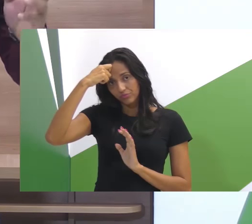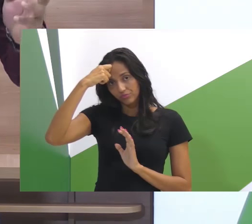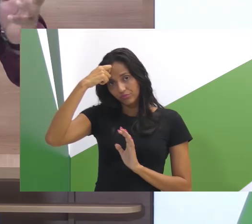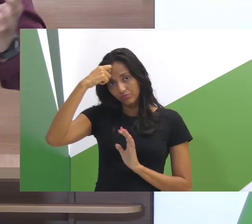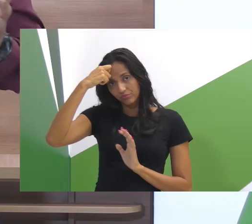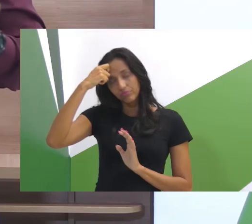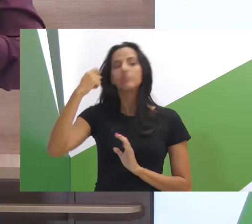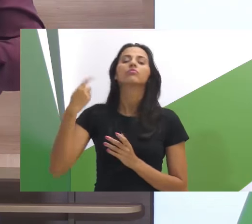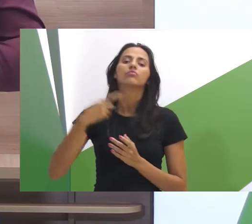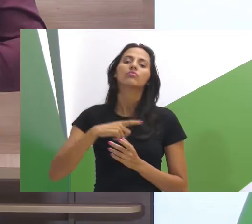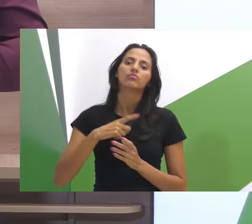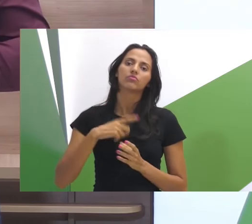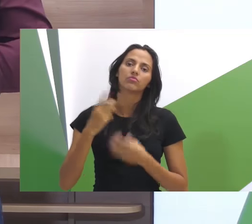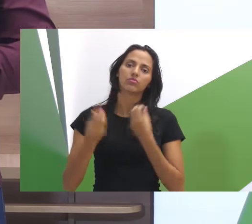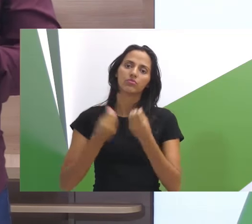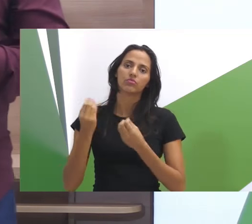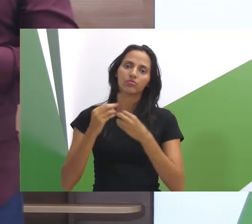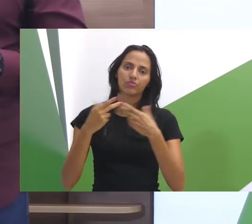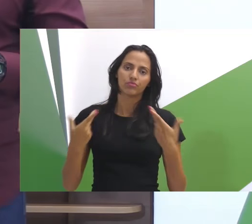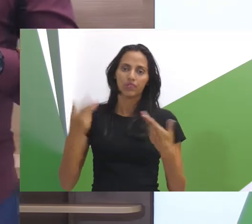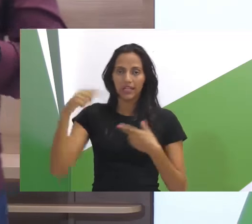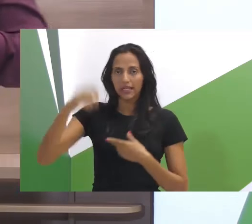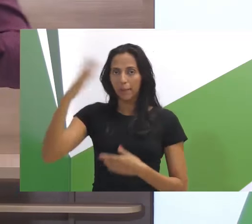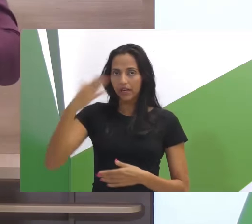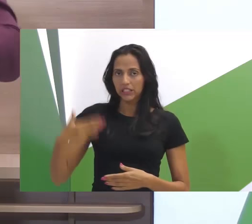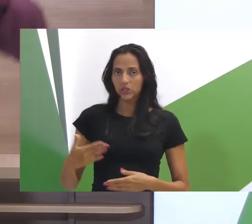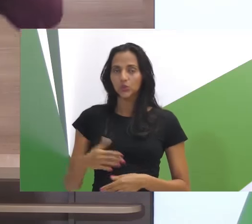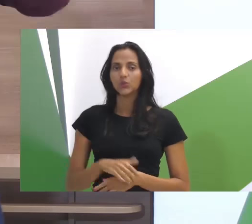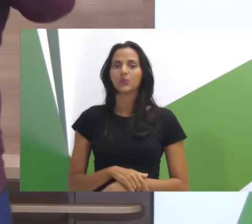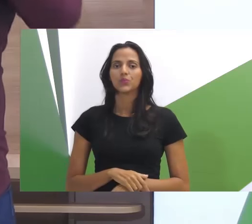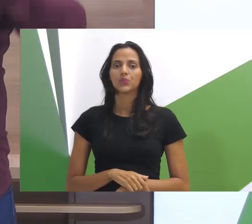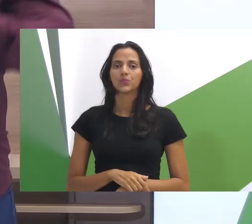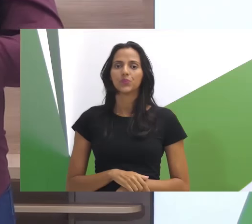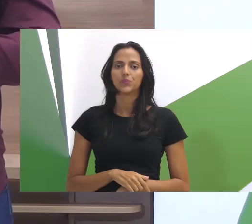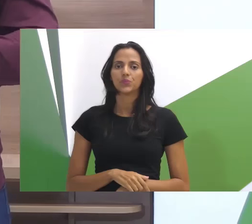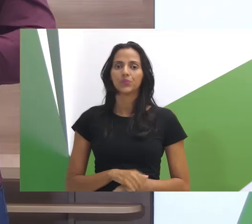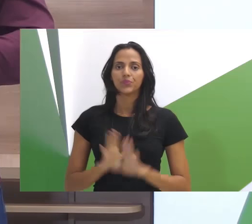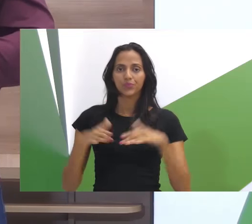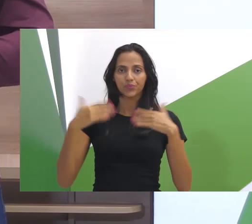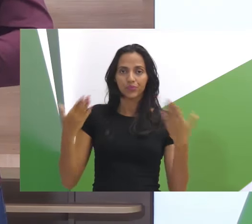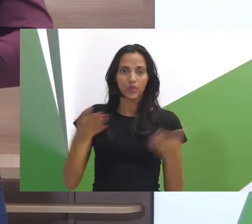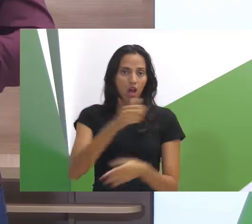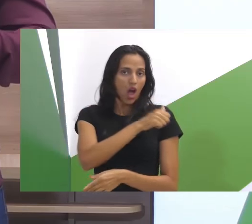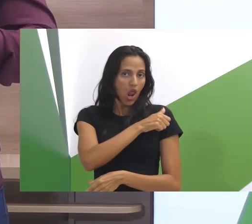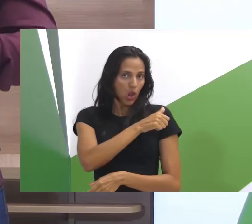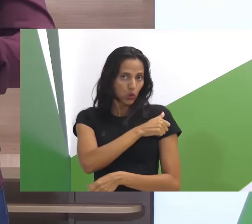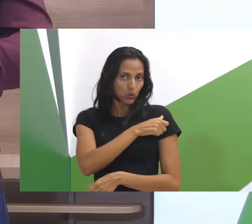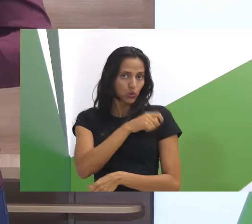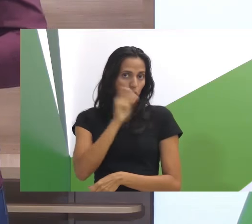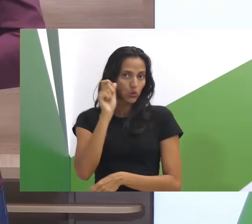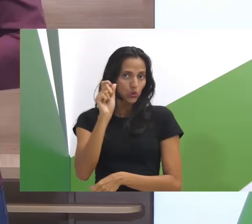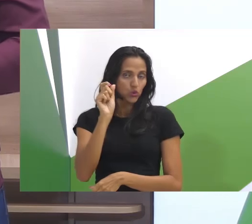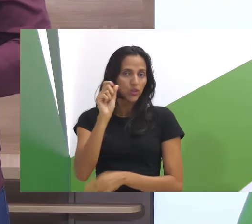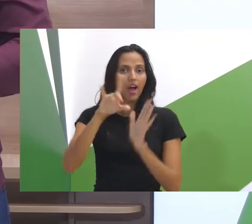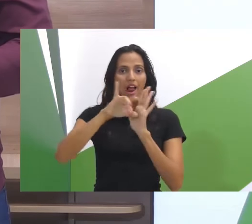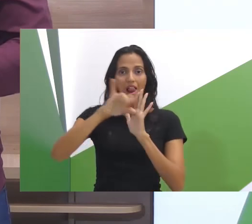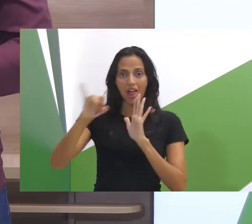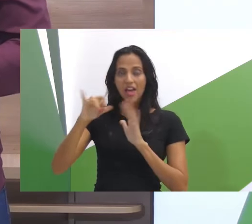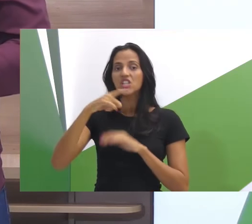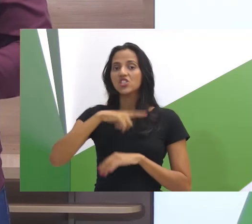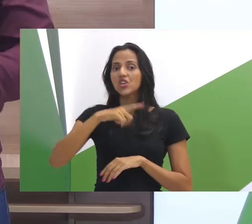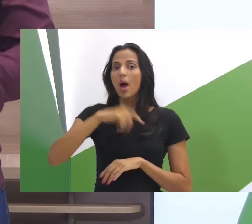passou a ser interno no Brasil, correto? Então, meus alunos, depois de todas essas leis, a Princesa Isabel,